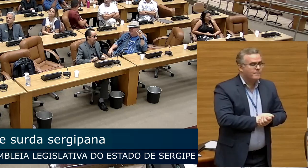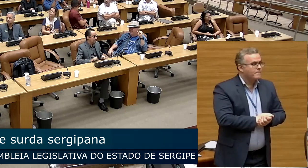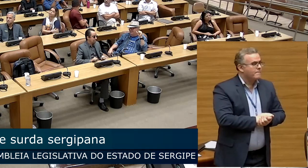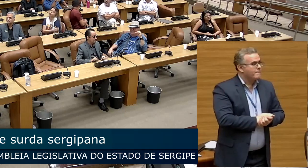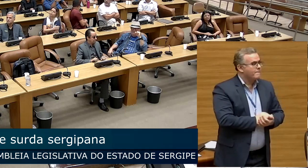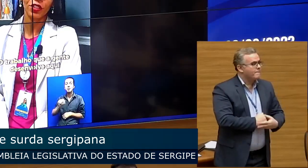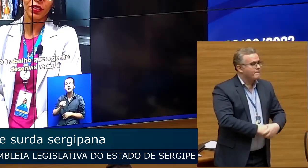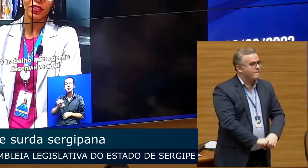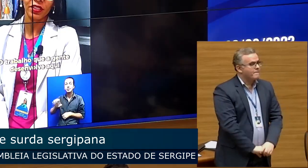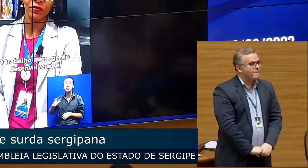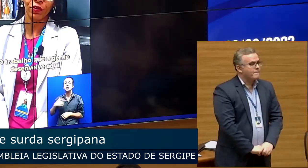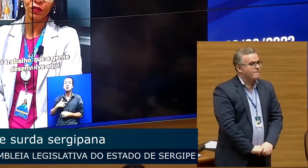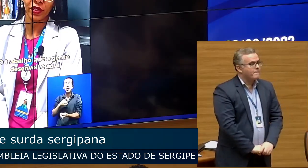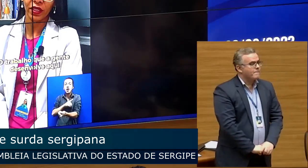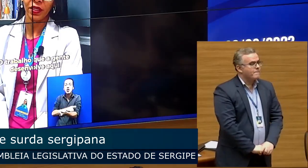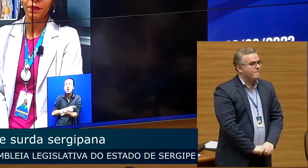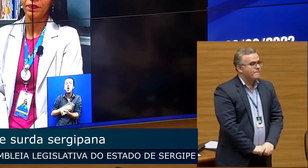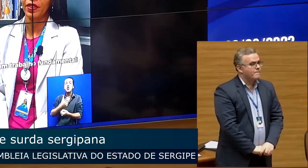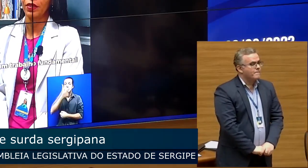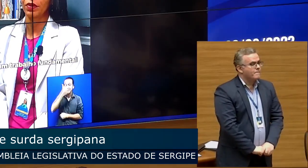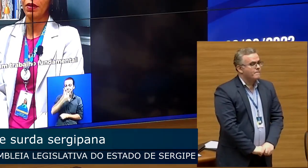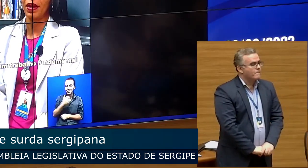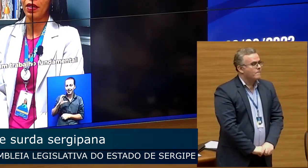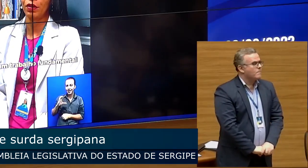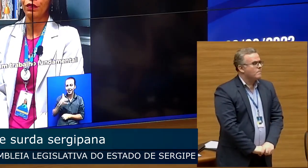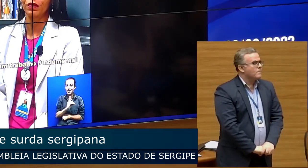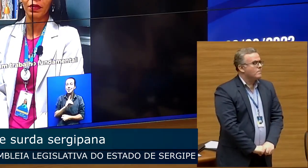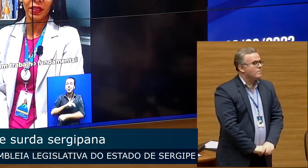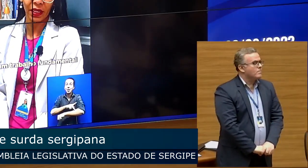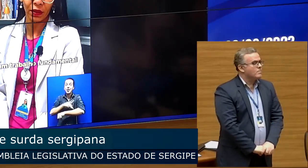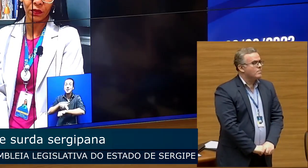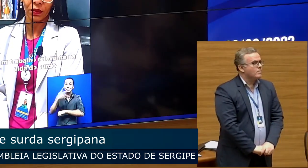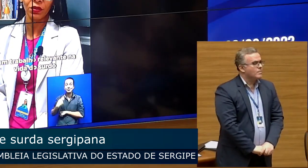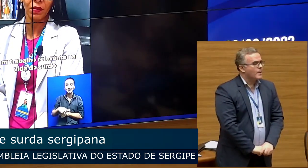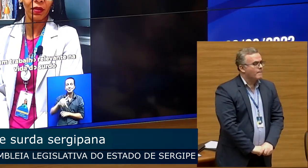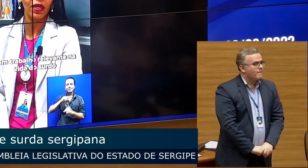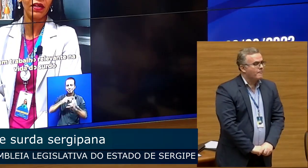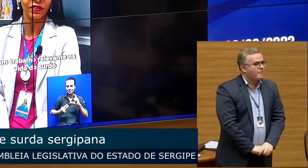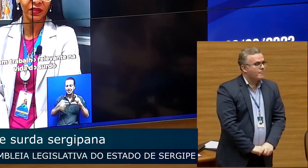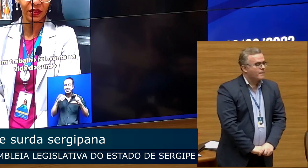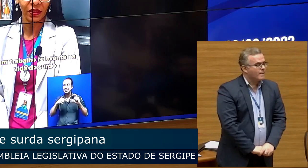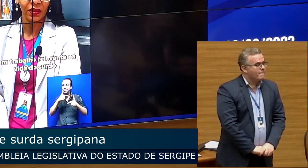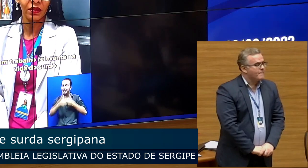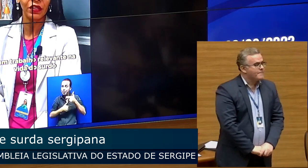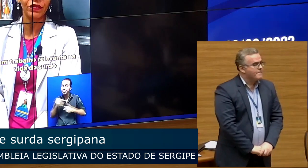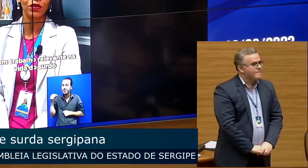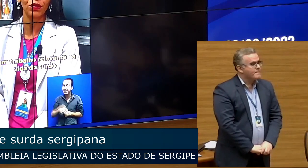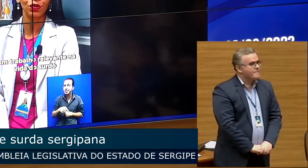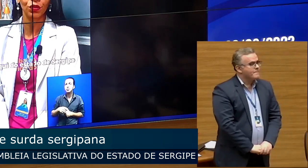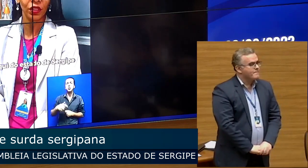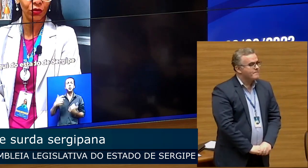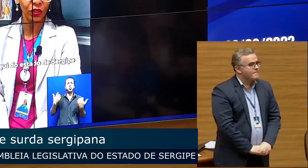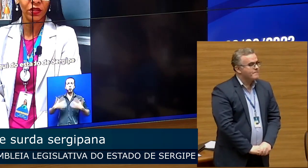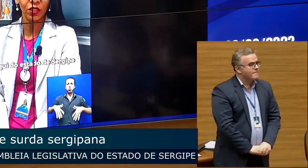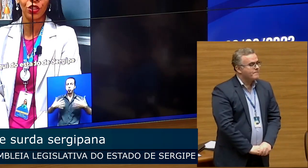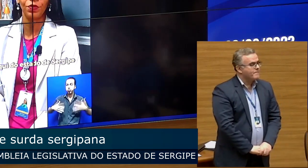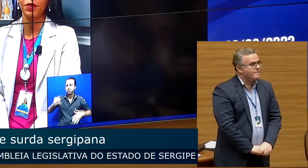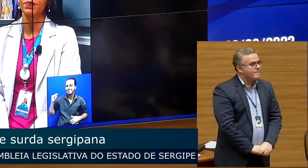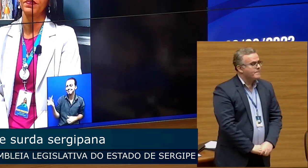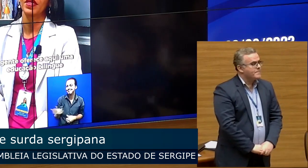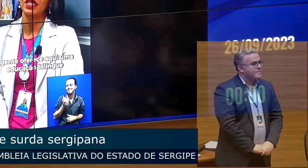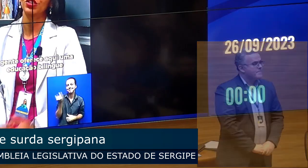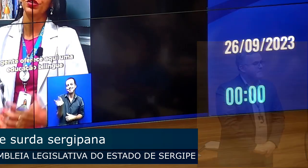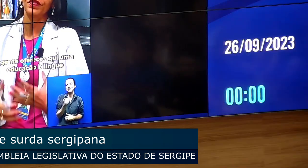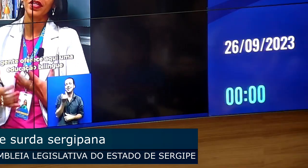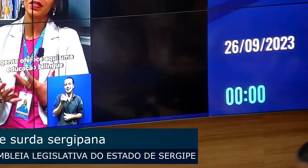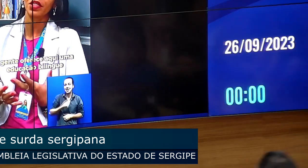O trabalho que a gente desenvolve aqui é um trabalho fundamental, é um trabalho relevante na vida do surdo aqui do estado de Sergipe.